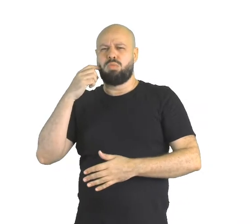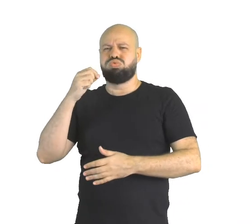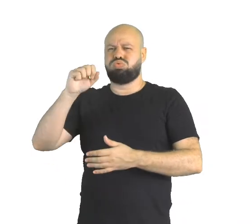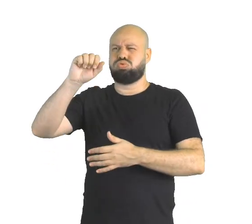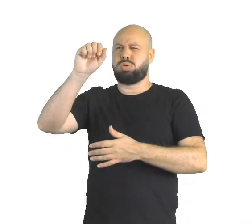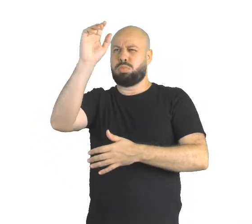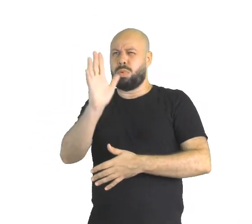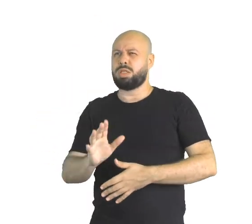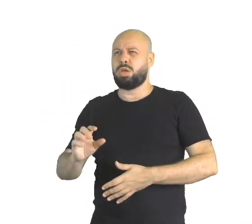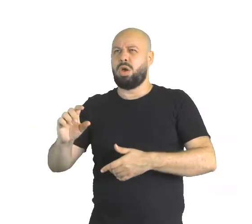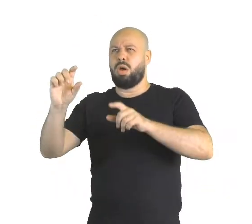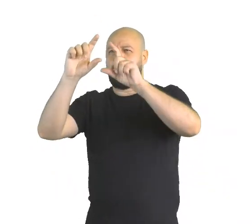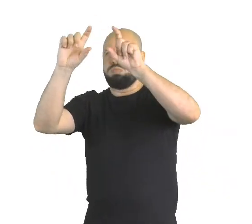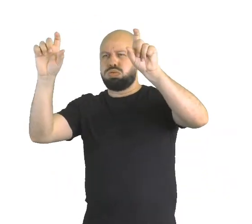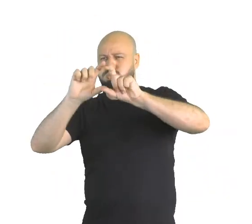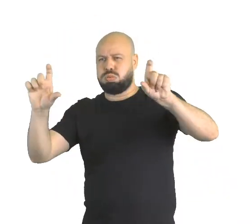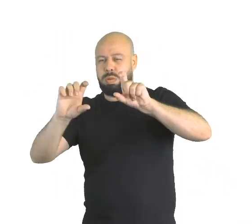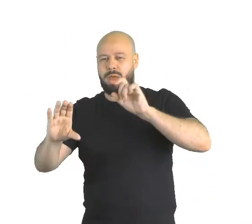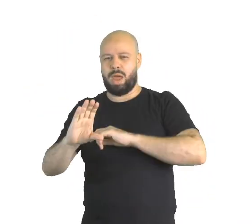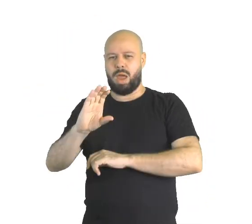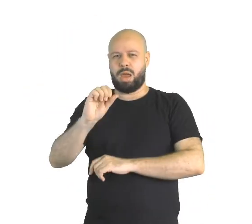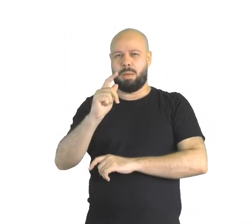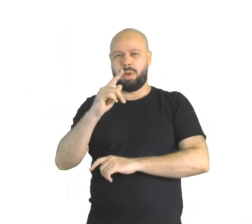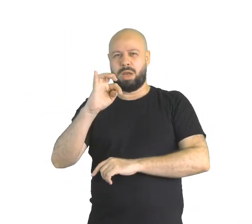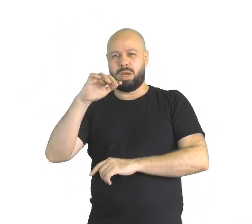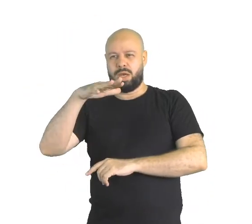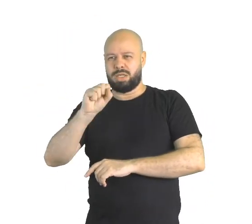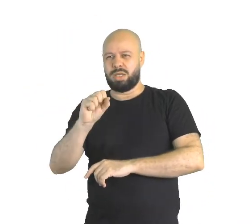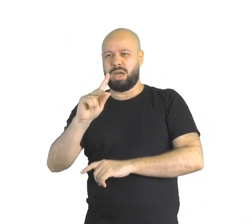ter início lá em 1534 até